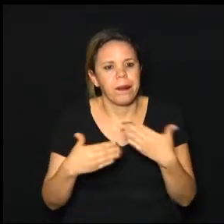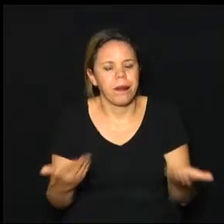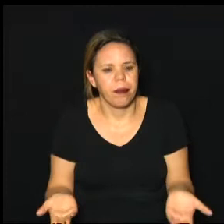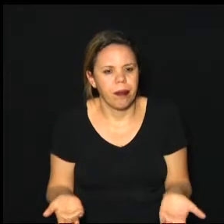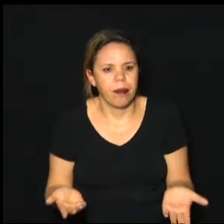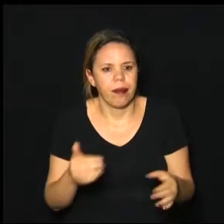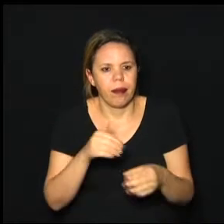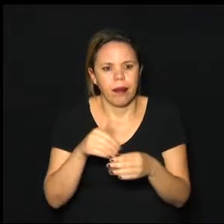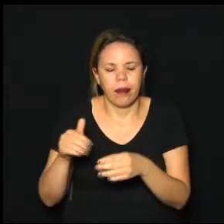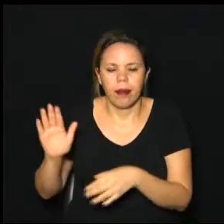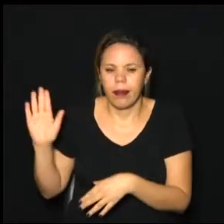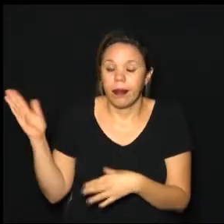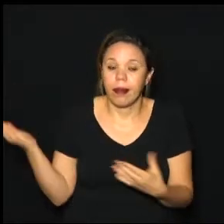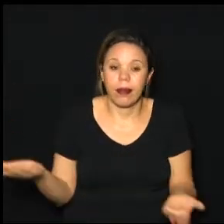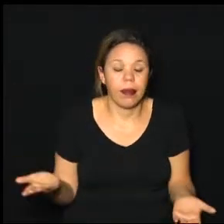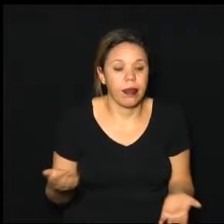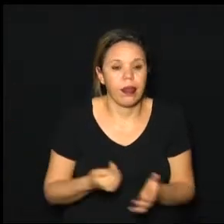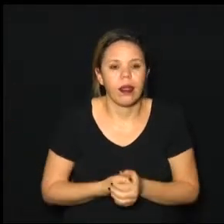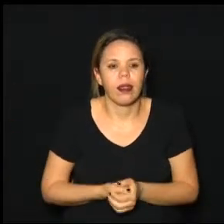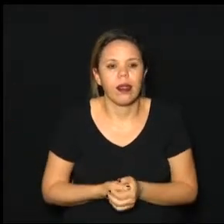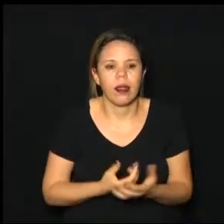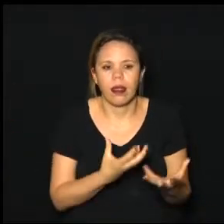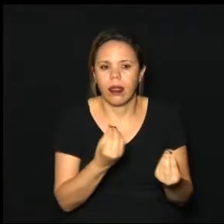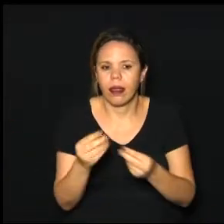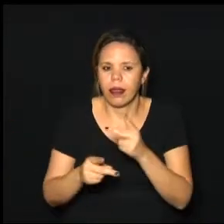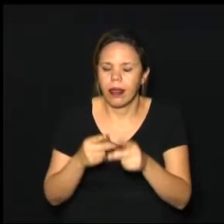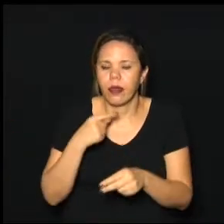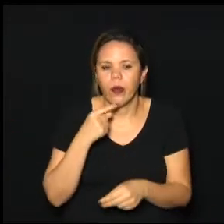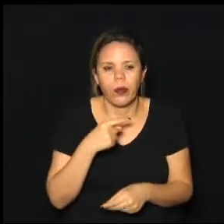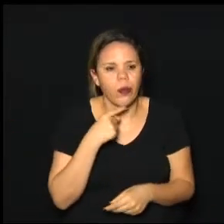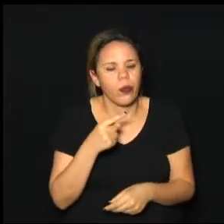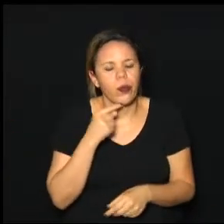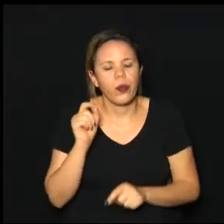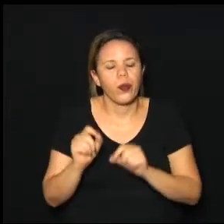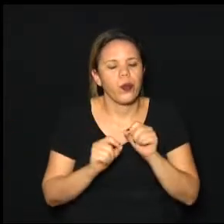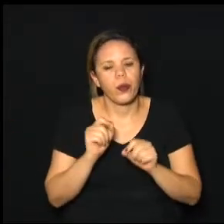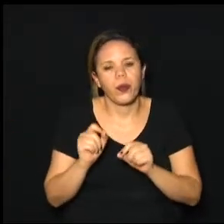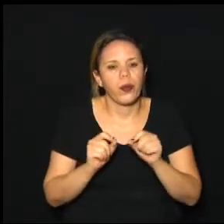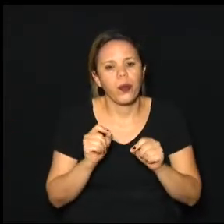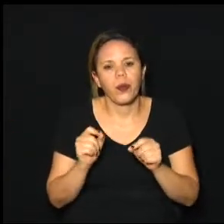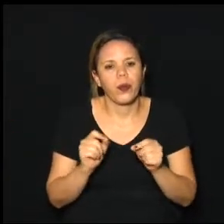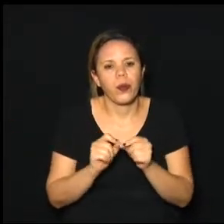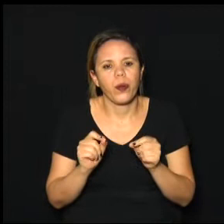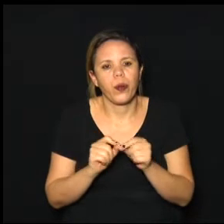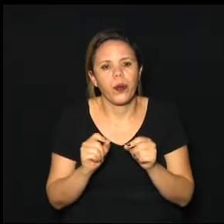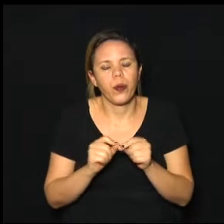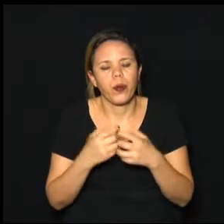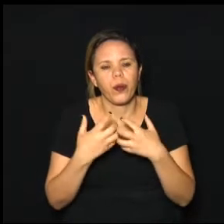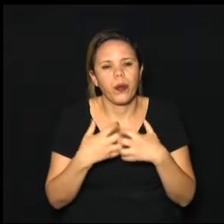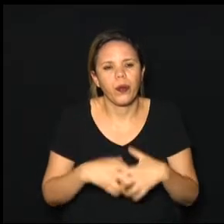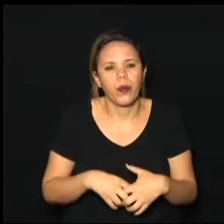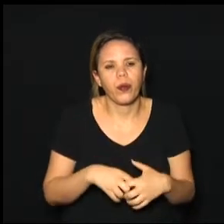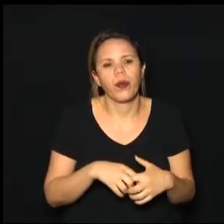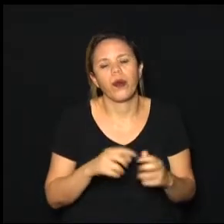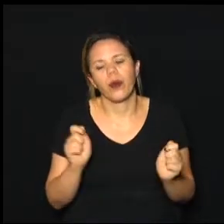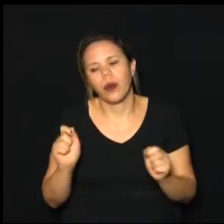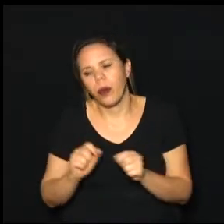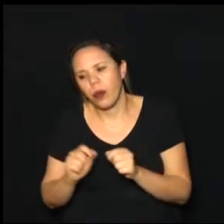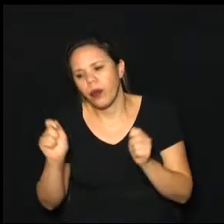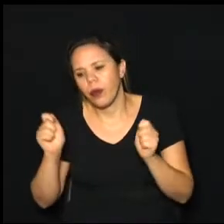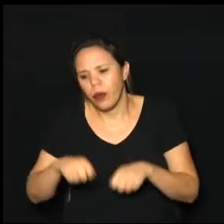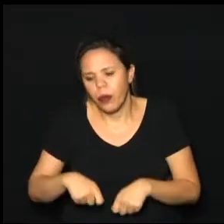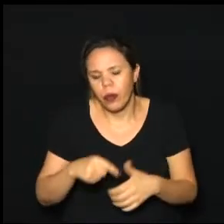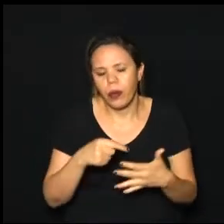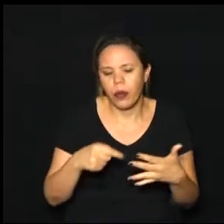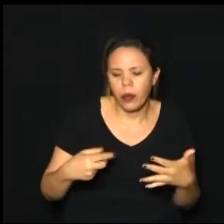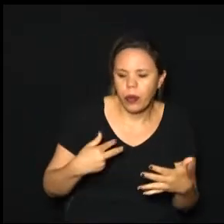das eleições, que muita gente tem dúvida, né? Como é que vai funcionar a eleição, o que eu vou poder fazer, que